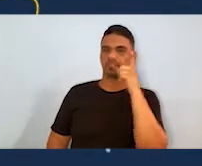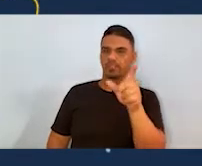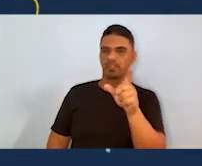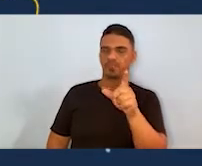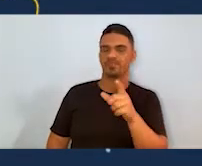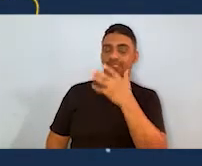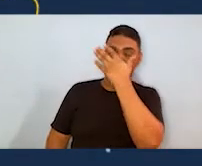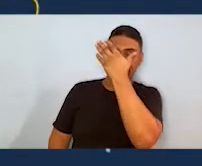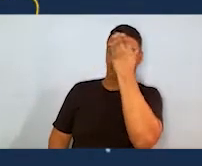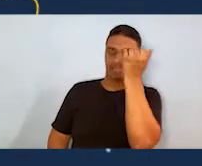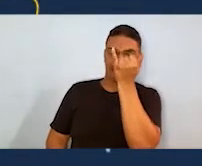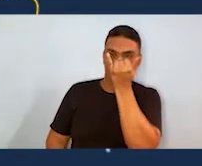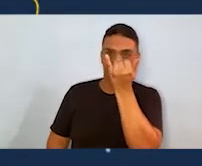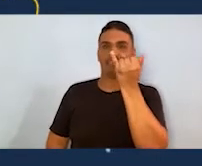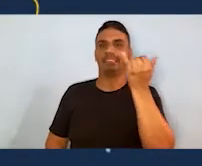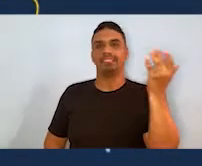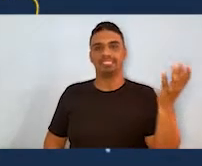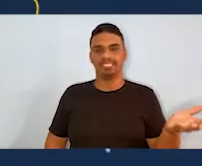de...